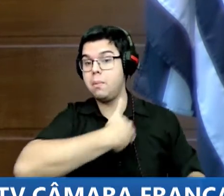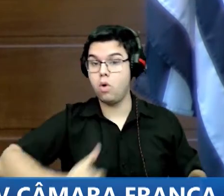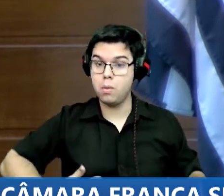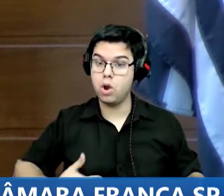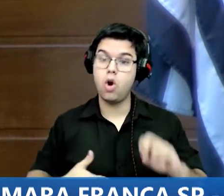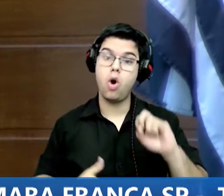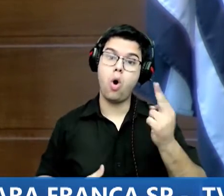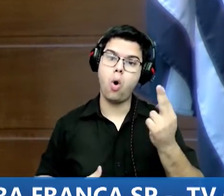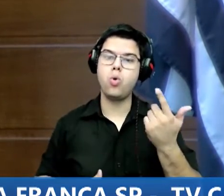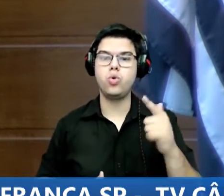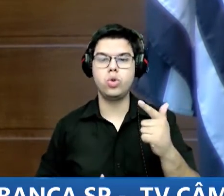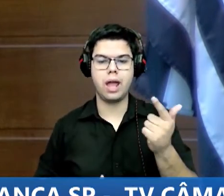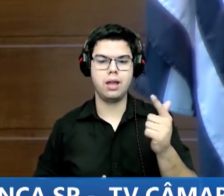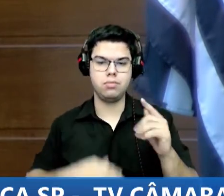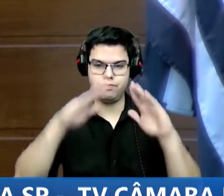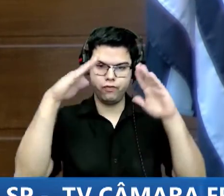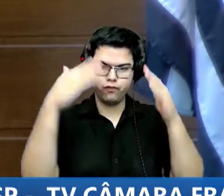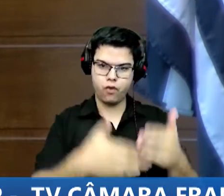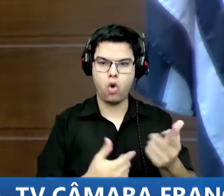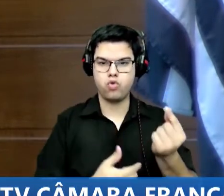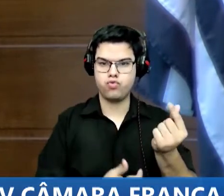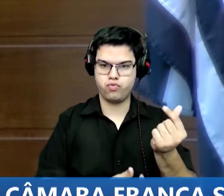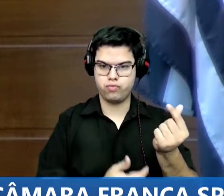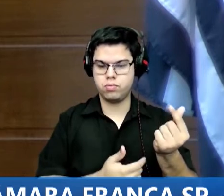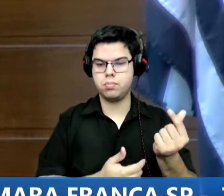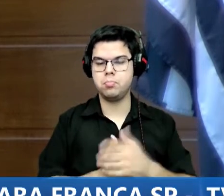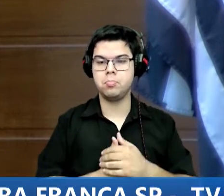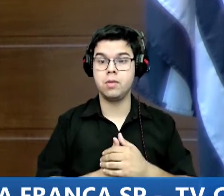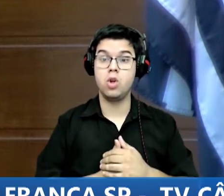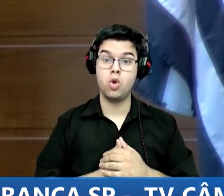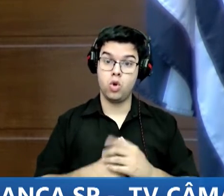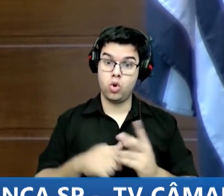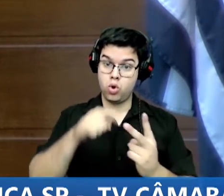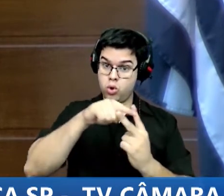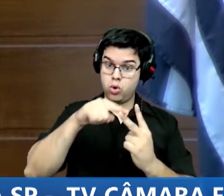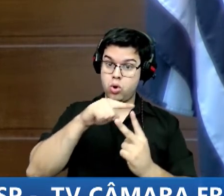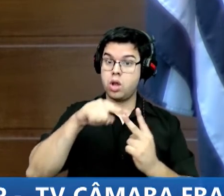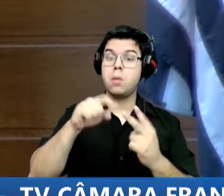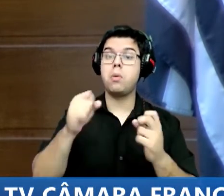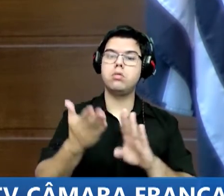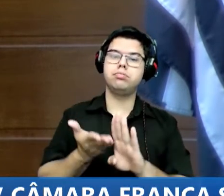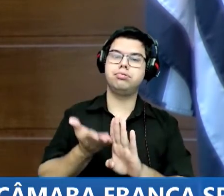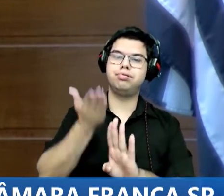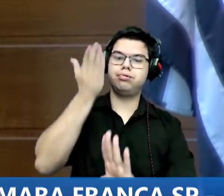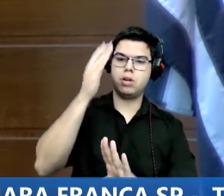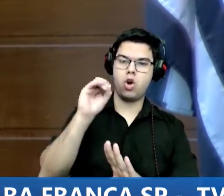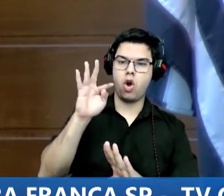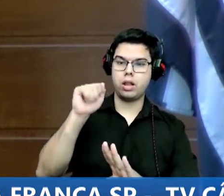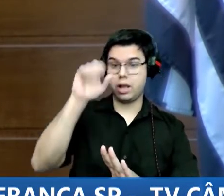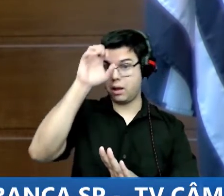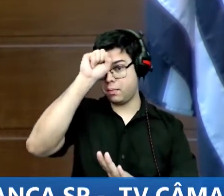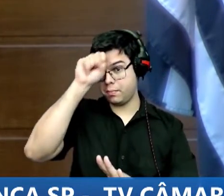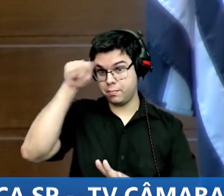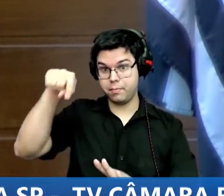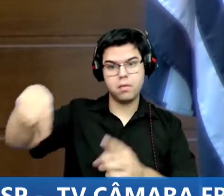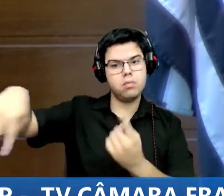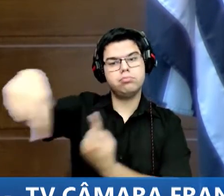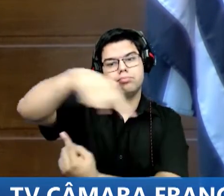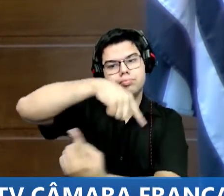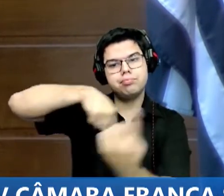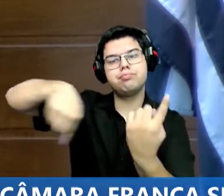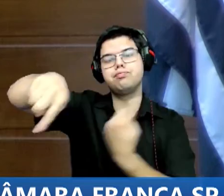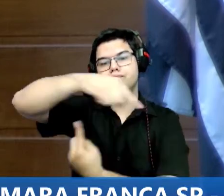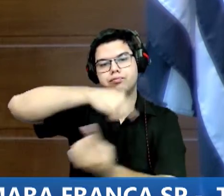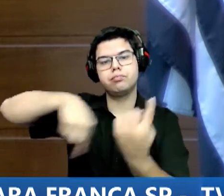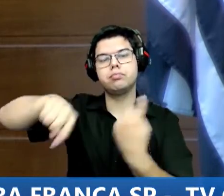finalidade lucrativa. Então, essas 2 iniciativas podem alavancar a cota de aprendizagem no nosso município e criar um círculo virtuoso. Acho que esse já